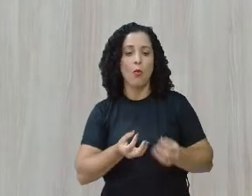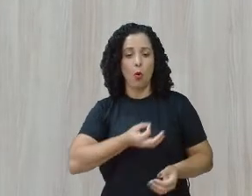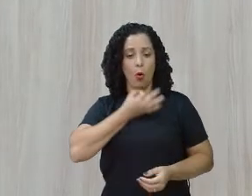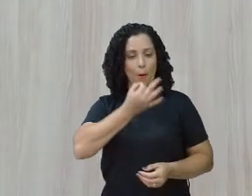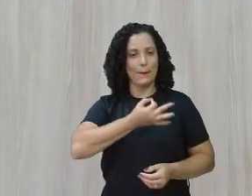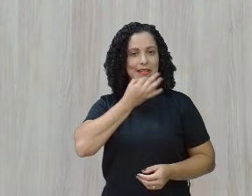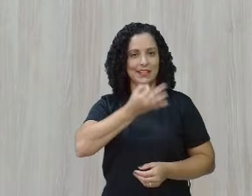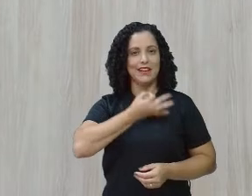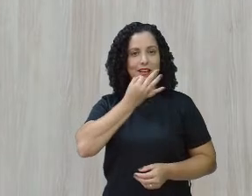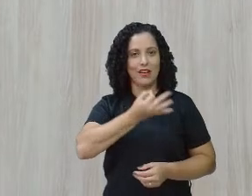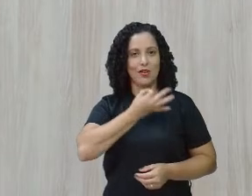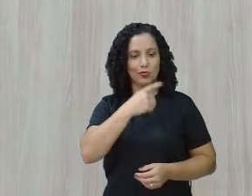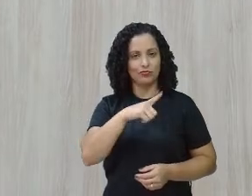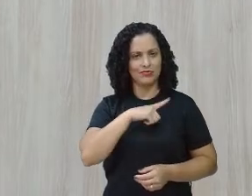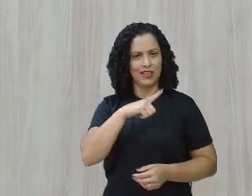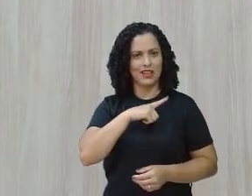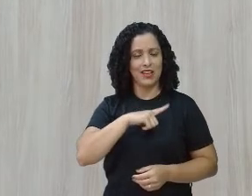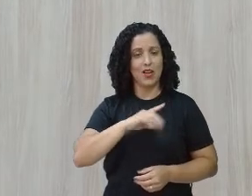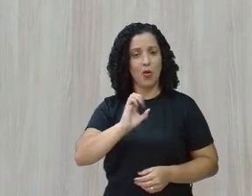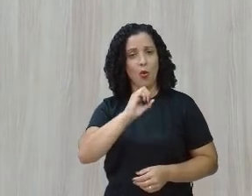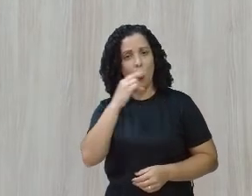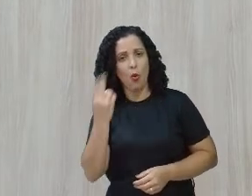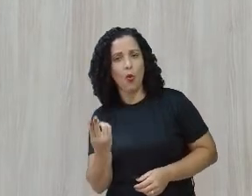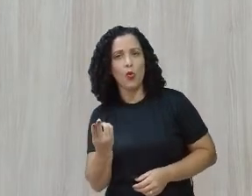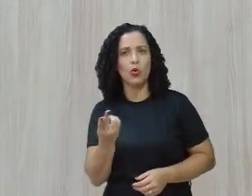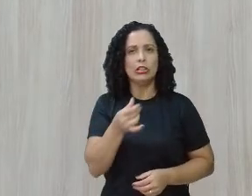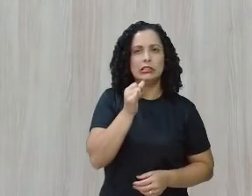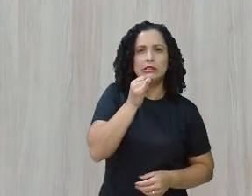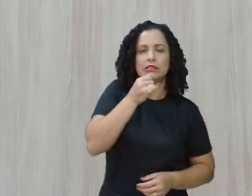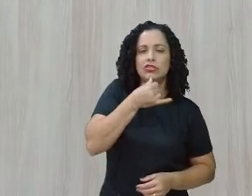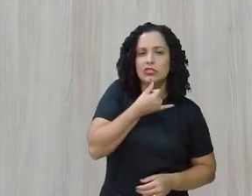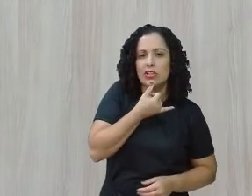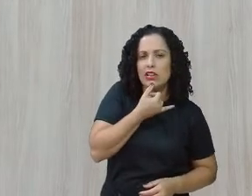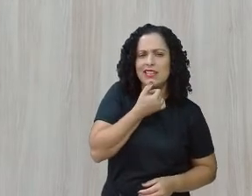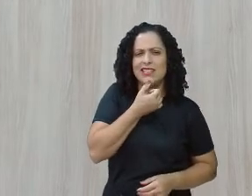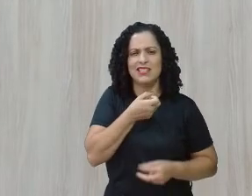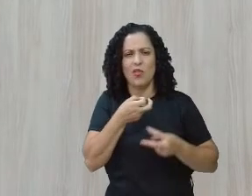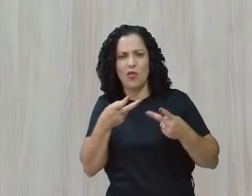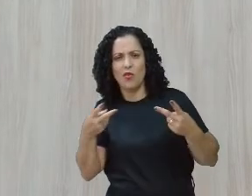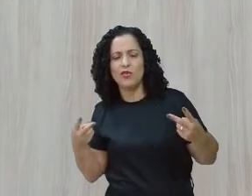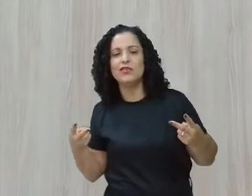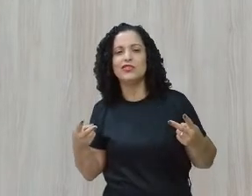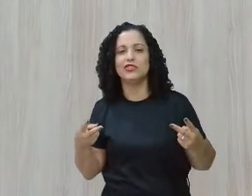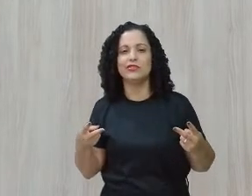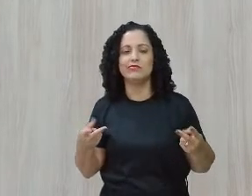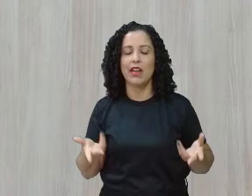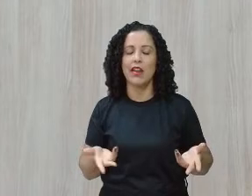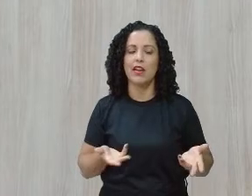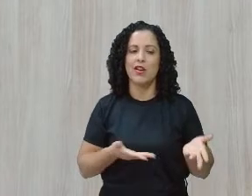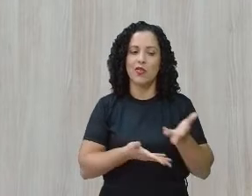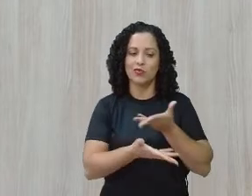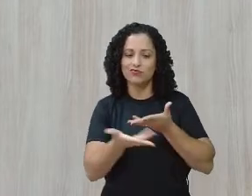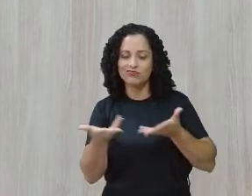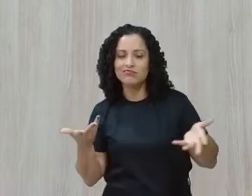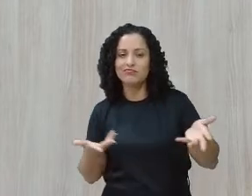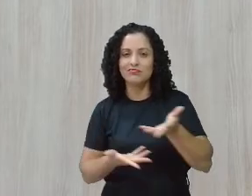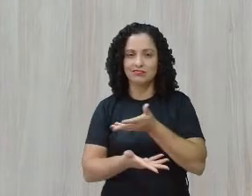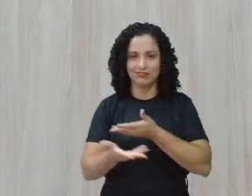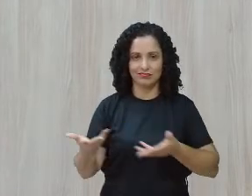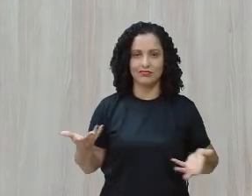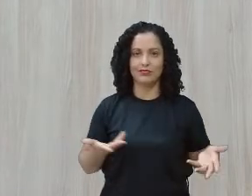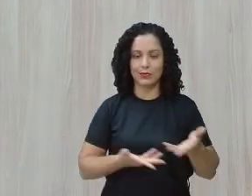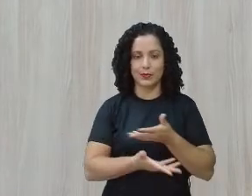seu contentamento ou o seu descontentamento com alguma relação, com alguma produção, com